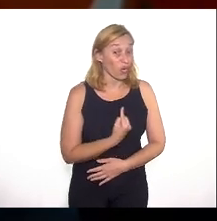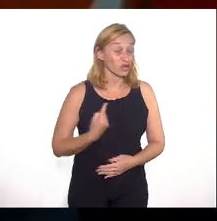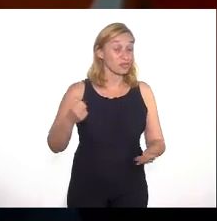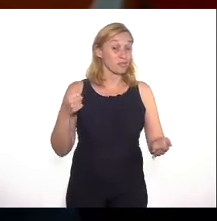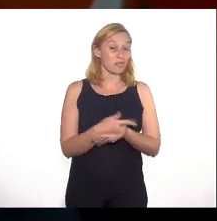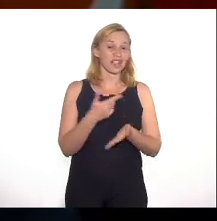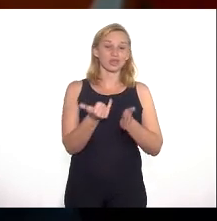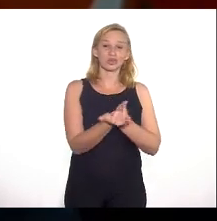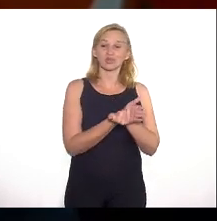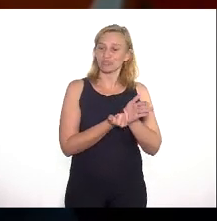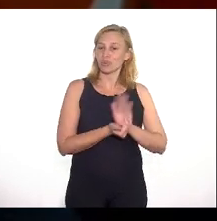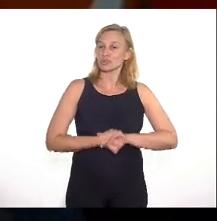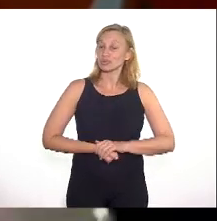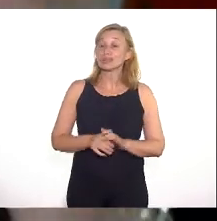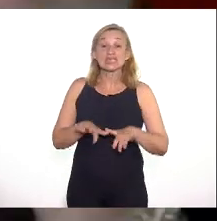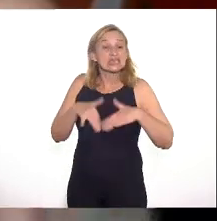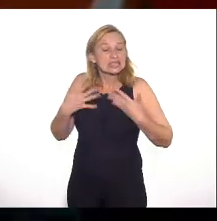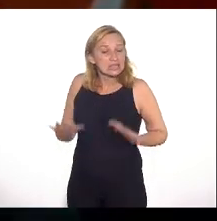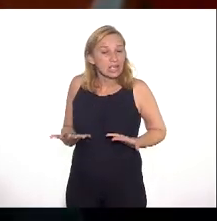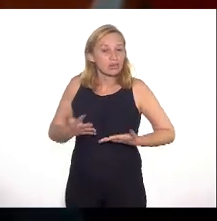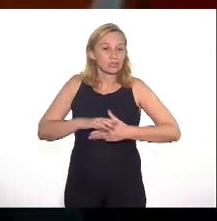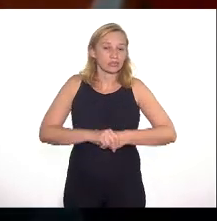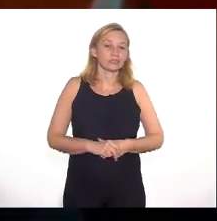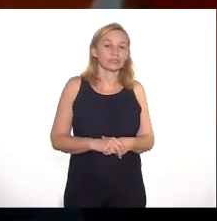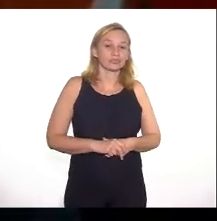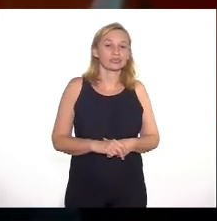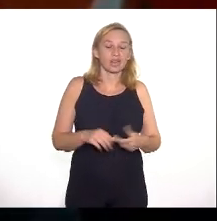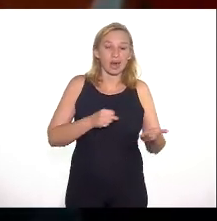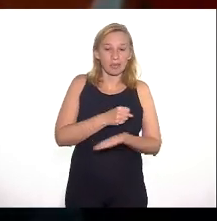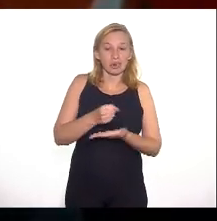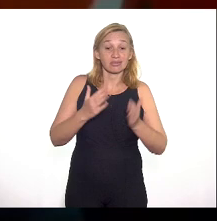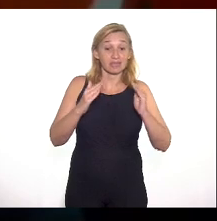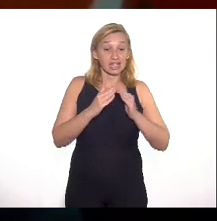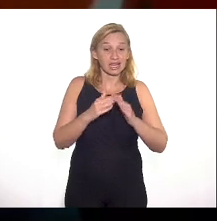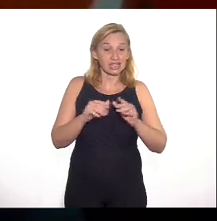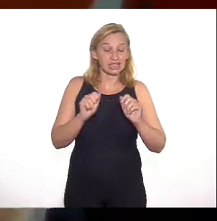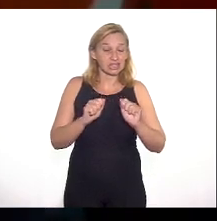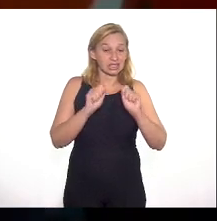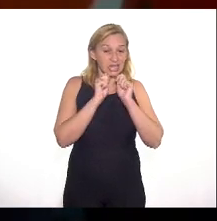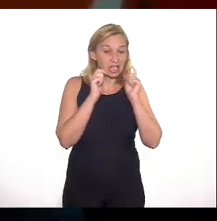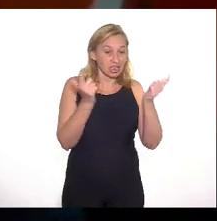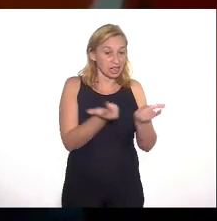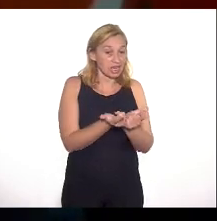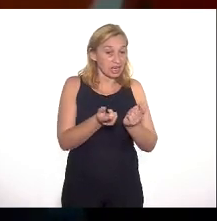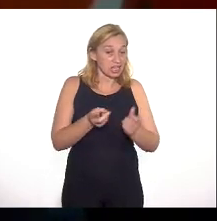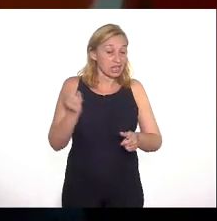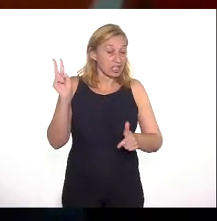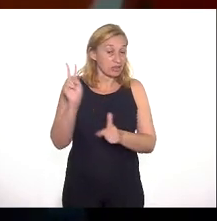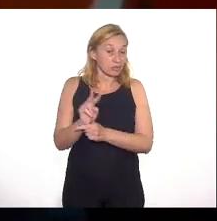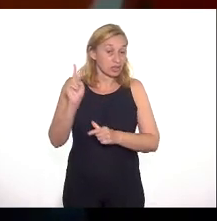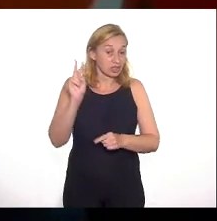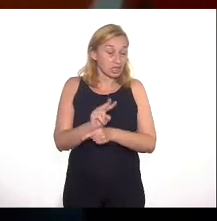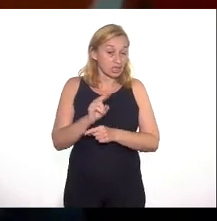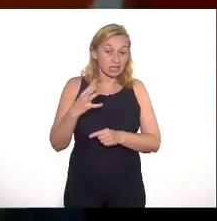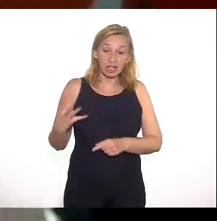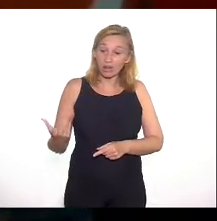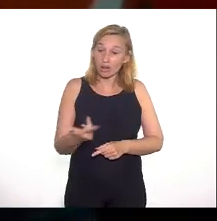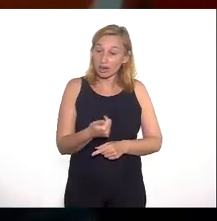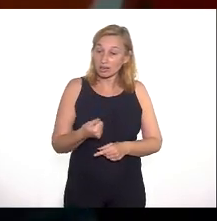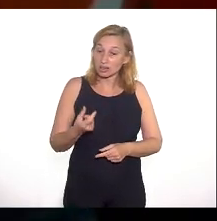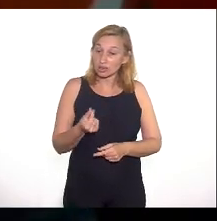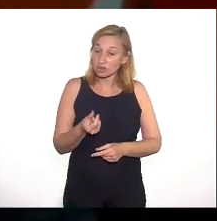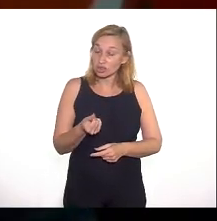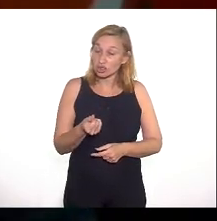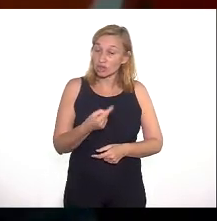pagadores de impostos. Então, considerando um pilar dessa Casa Legislativa, a defesa da eficiência no gasto com o